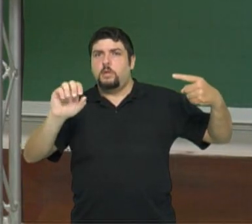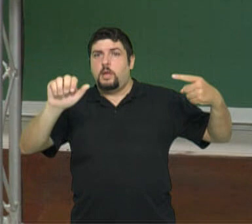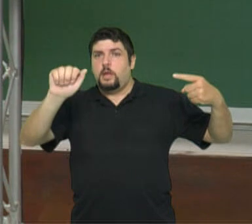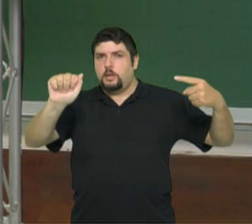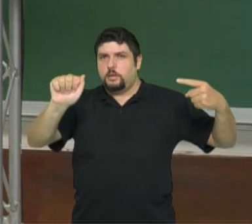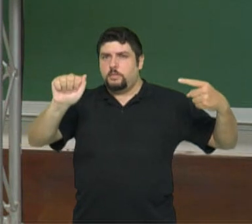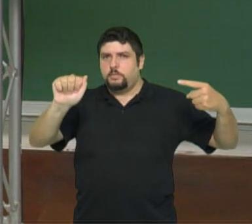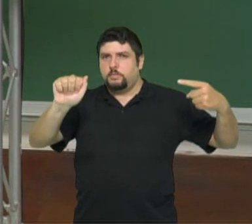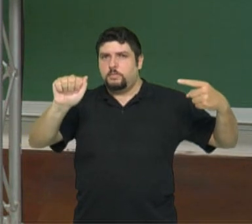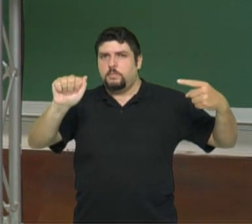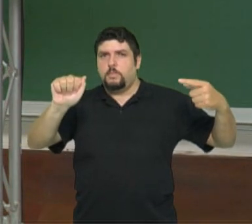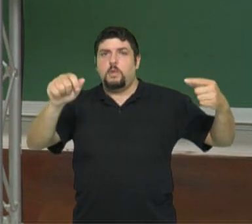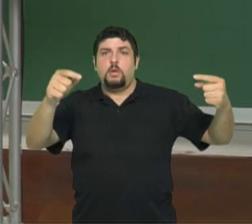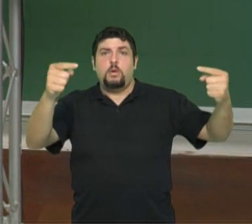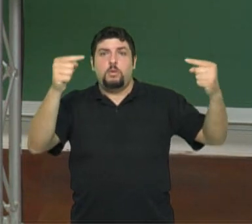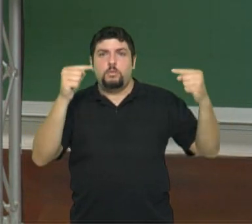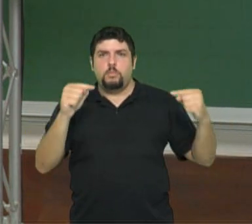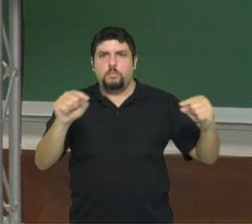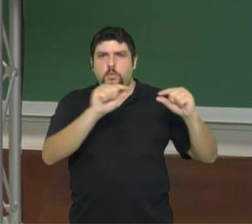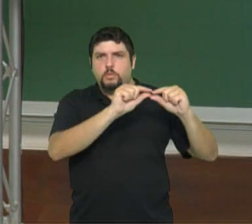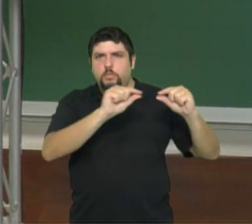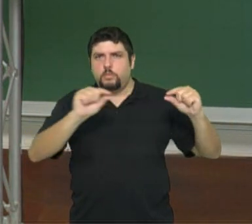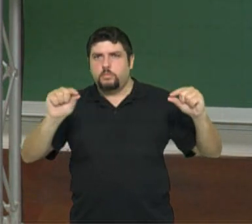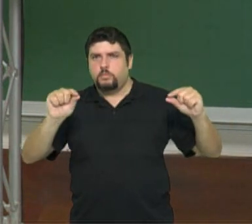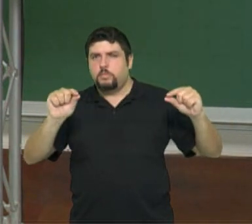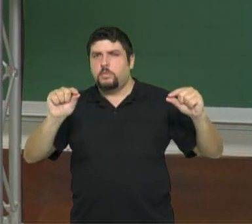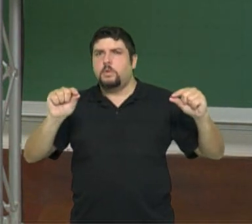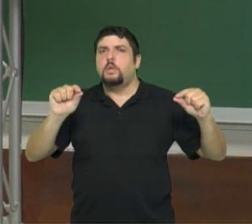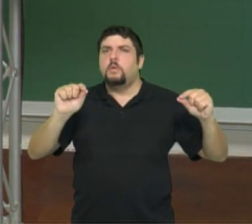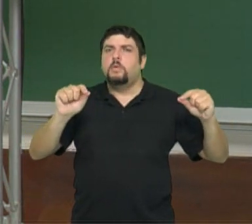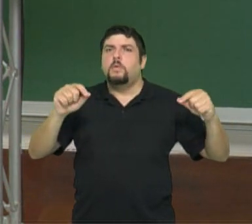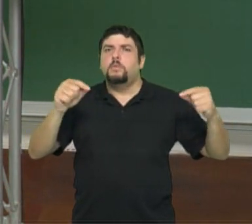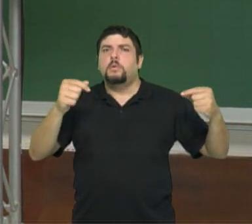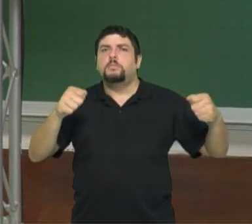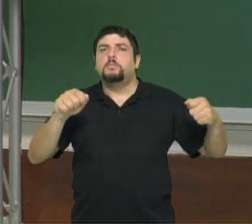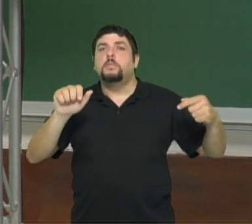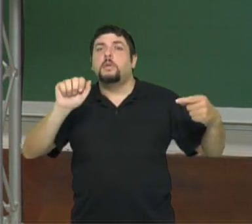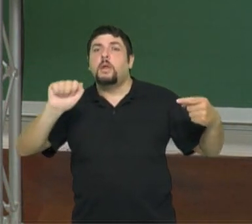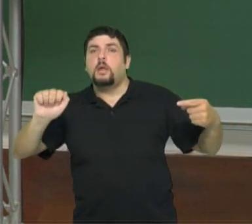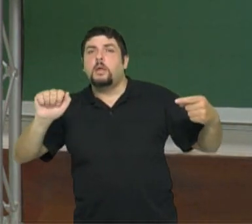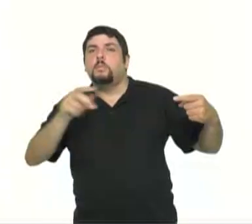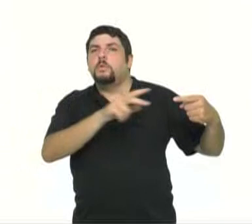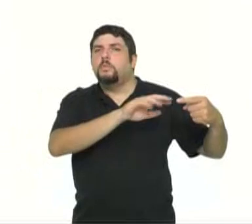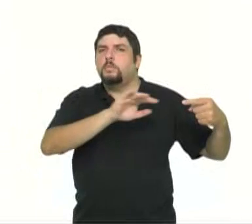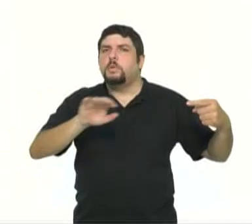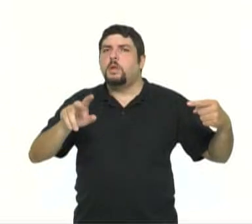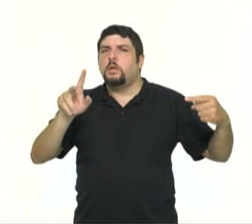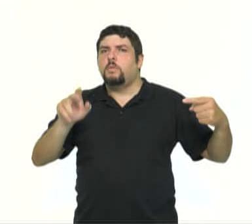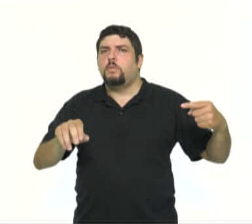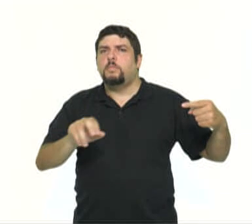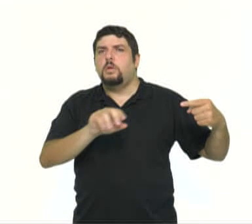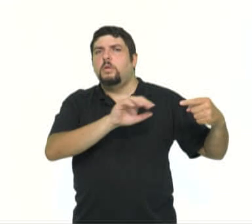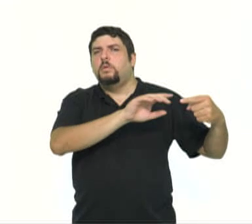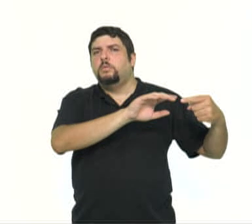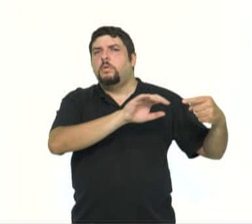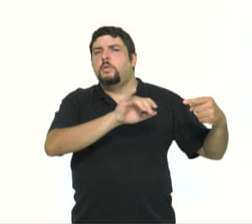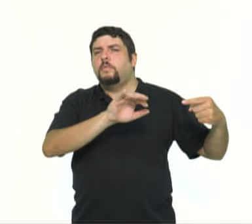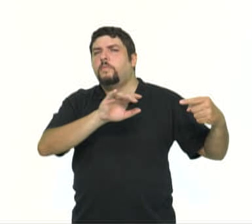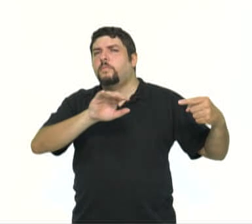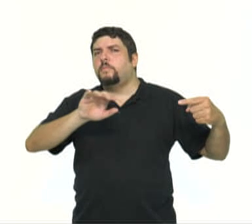A. O próximo verso, que será a letra A, tem que ter o final igual. Tu és um riso